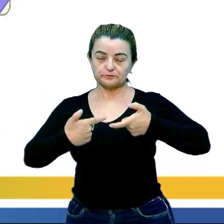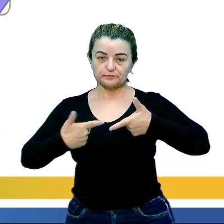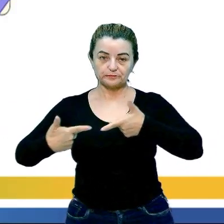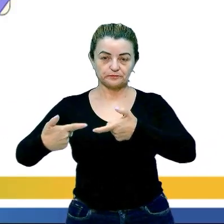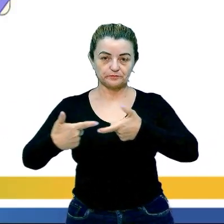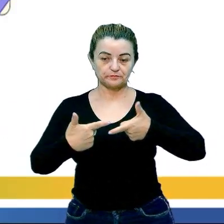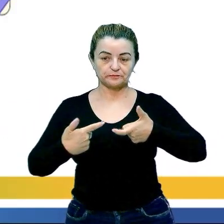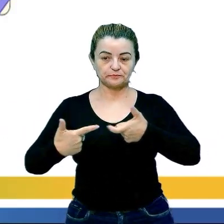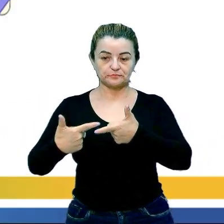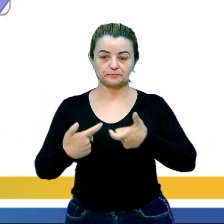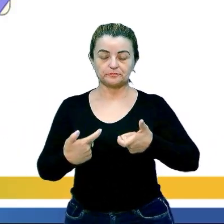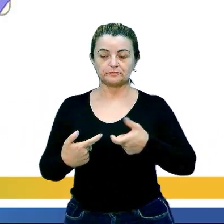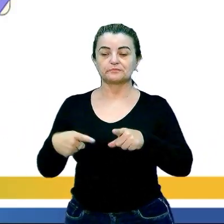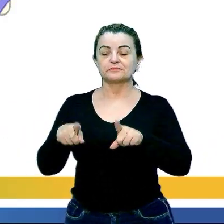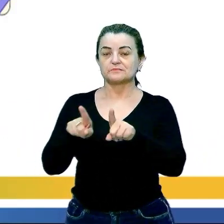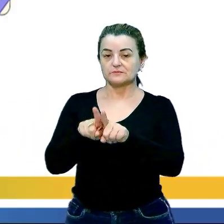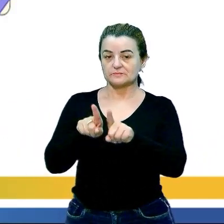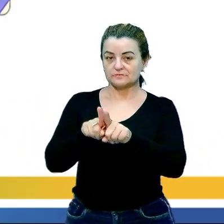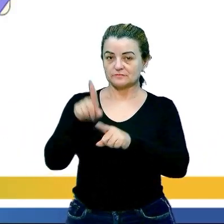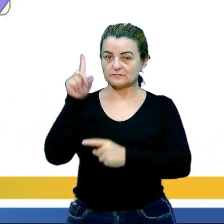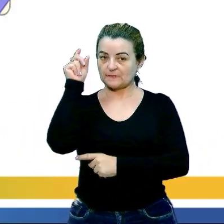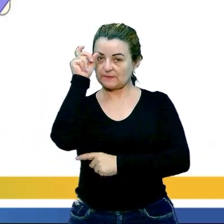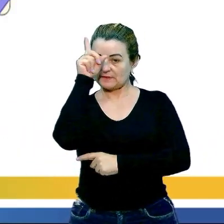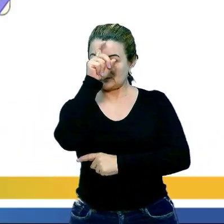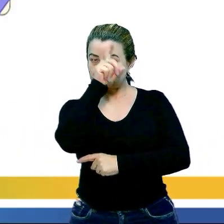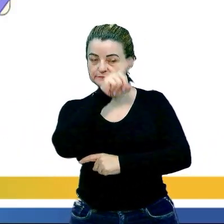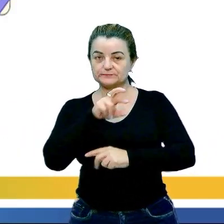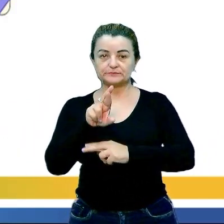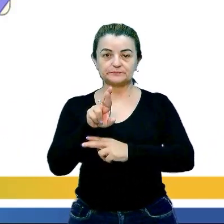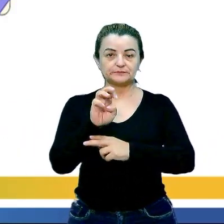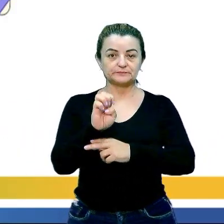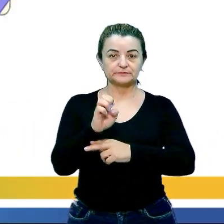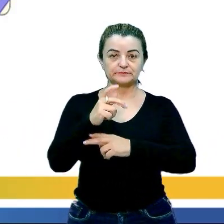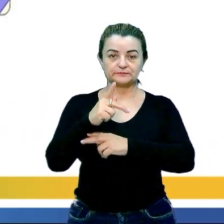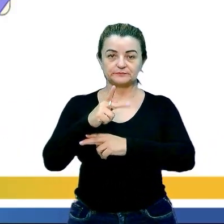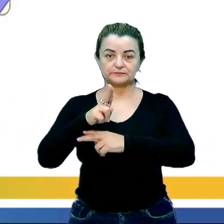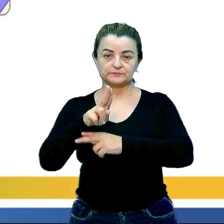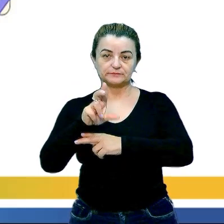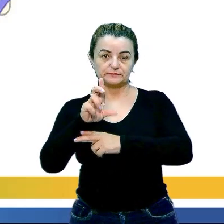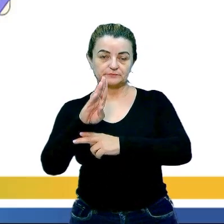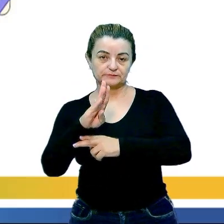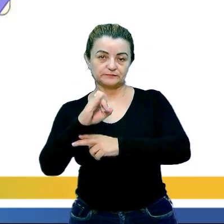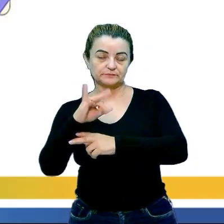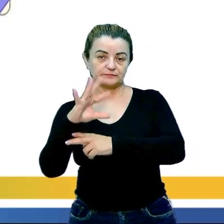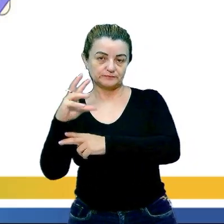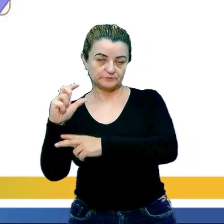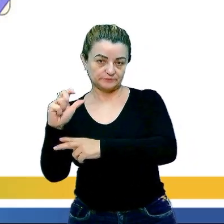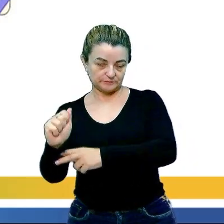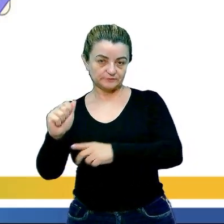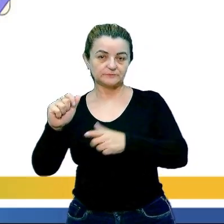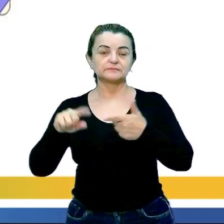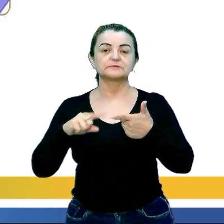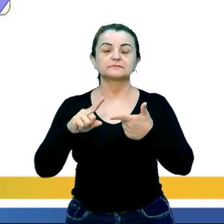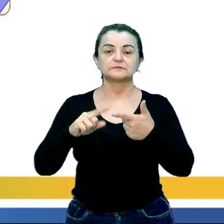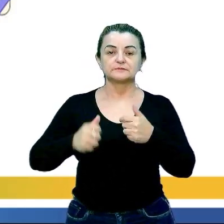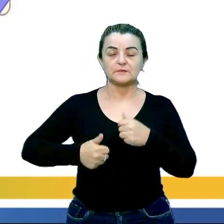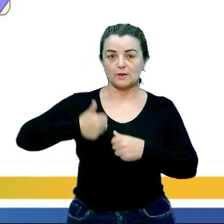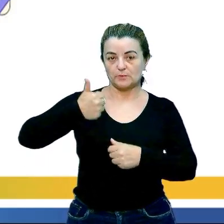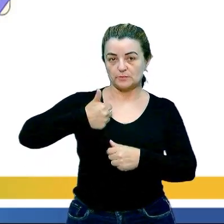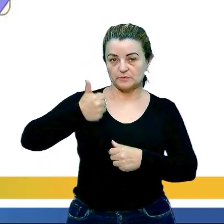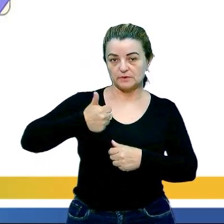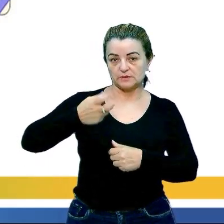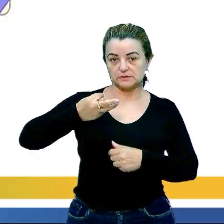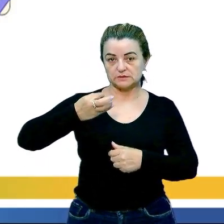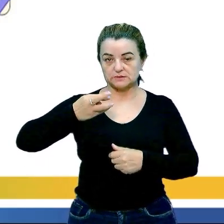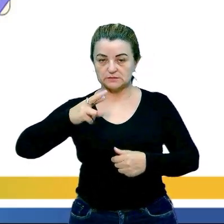púnicas. Falamos sobre a crise da República. Falamos também sobre o primeiro triunvirato, que é marcado pela política do pão